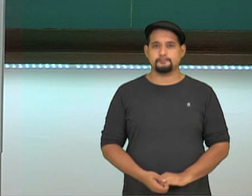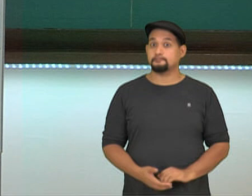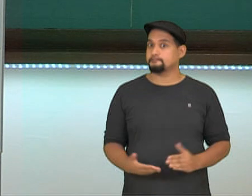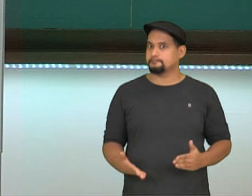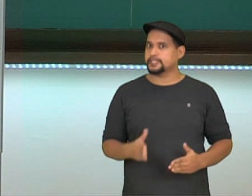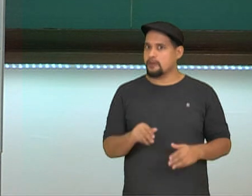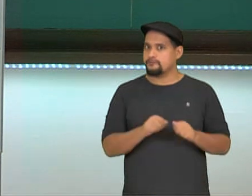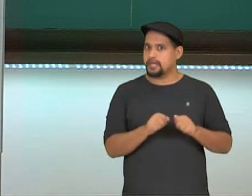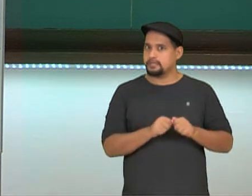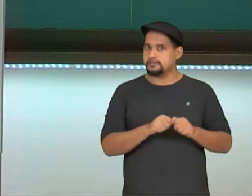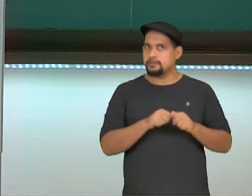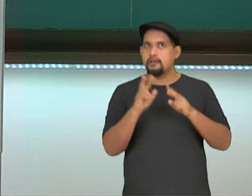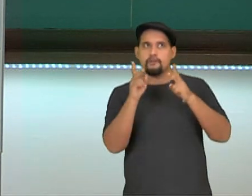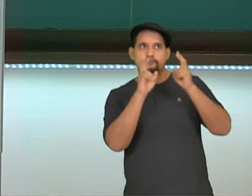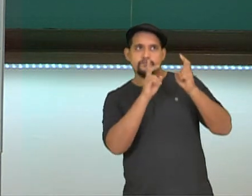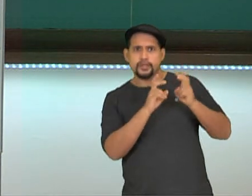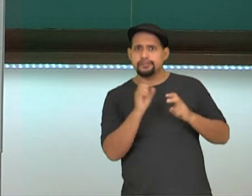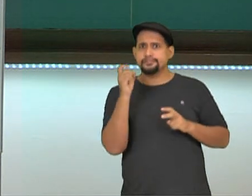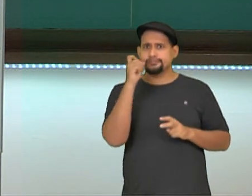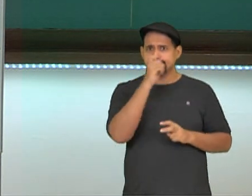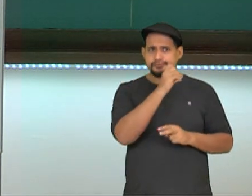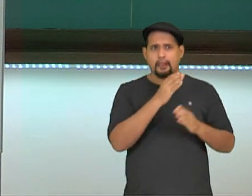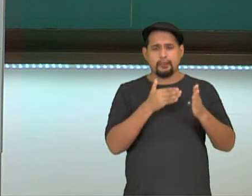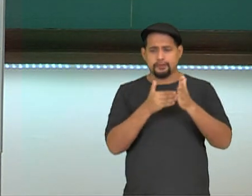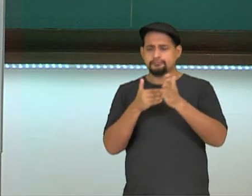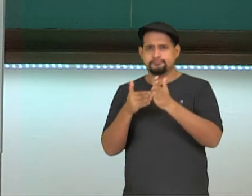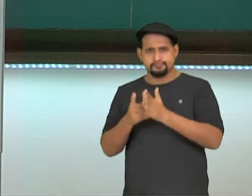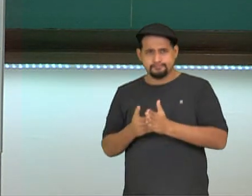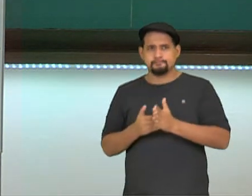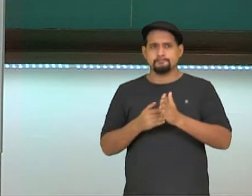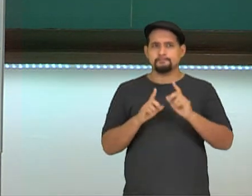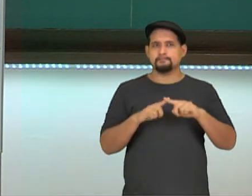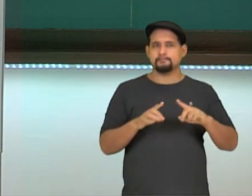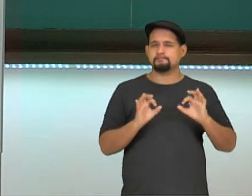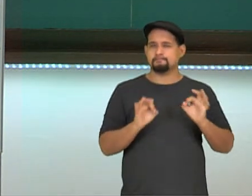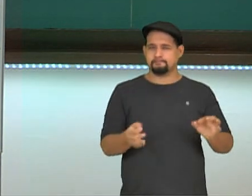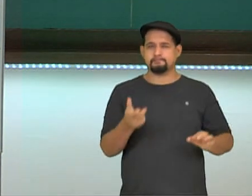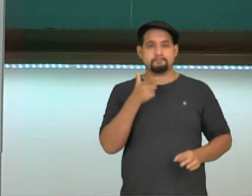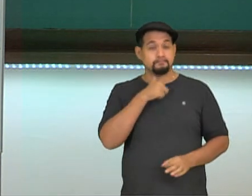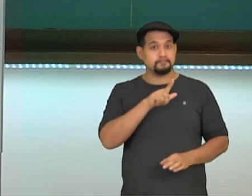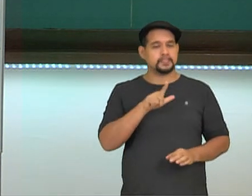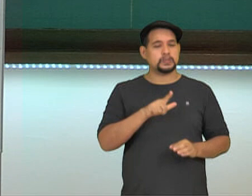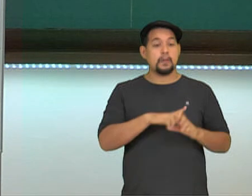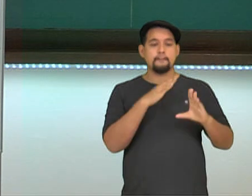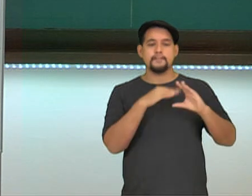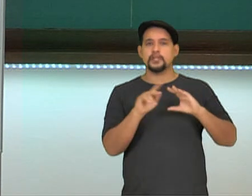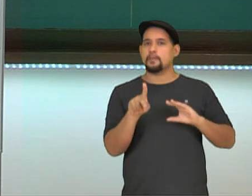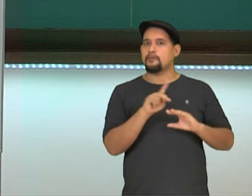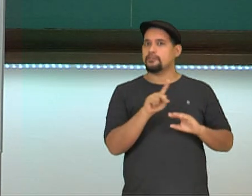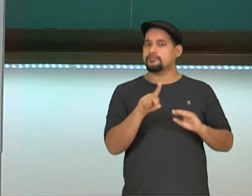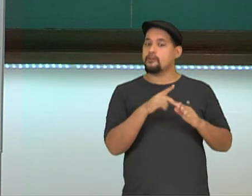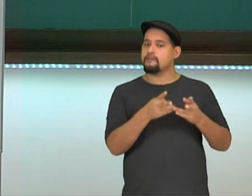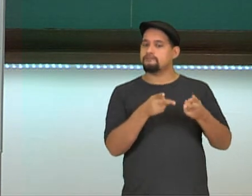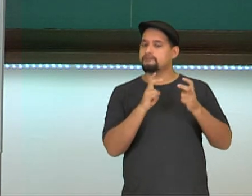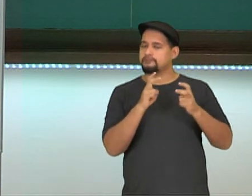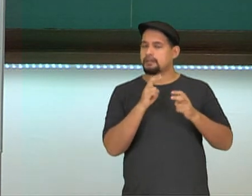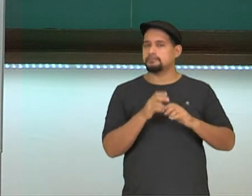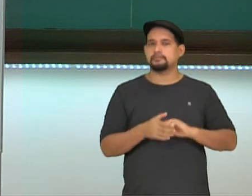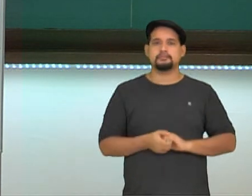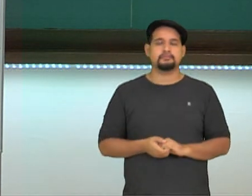Aí, pessoal, fizeram lá? Viram a dificuldade, a limitação muito complicada, né? Mas tenho certeza que vocês conseguiram. Manda para o professor de vocês e a gente vai dar uma analisadinha,